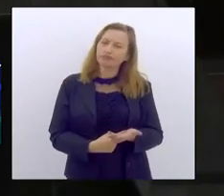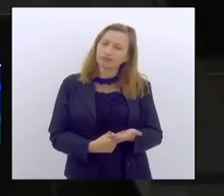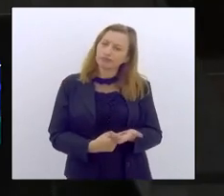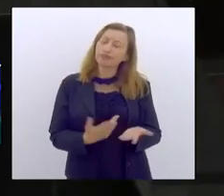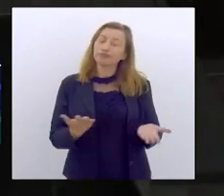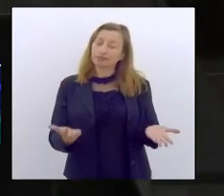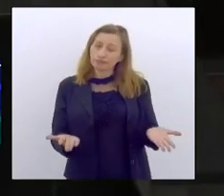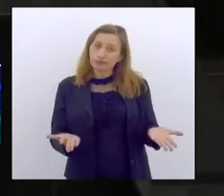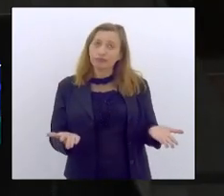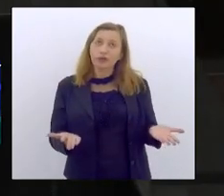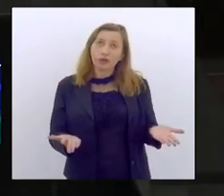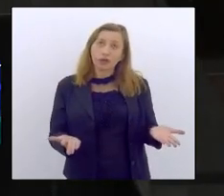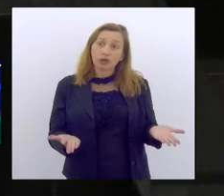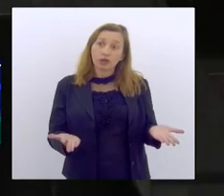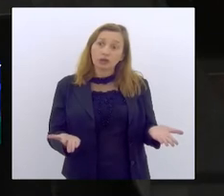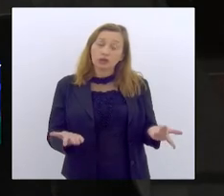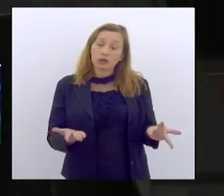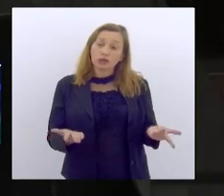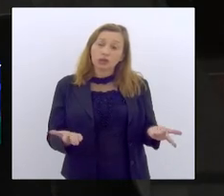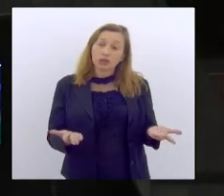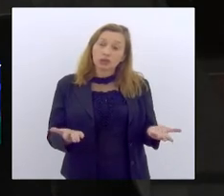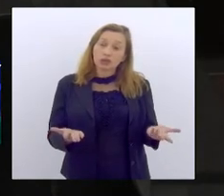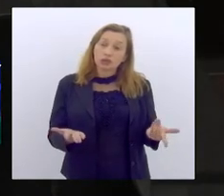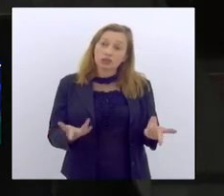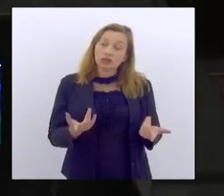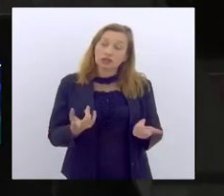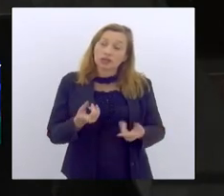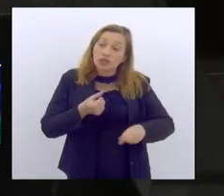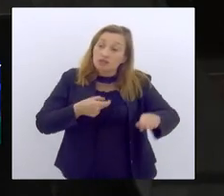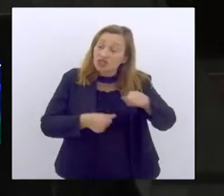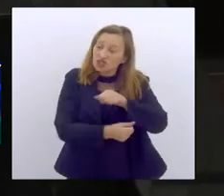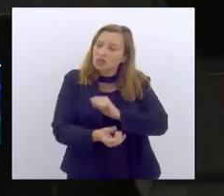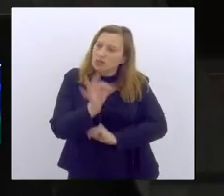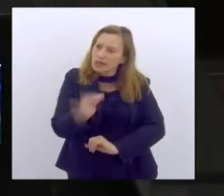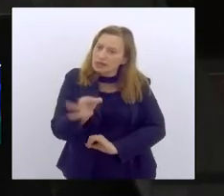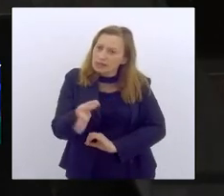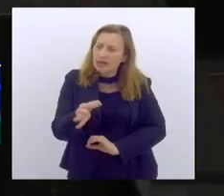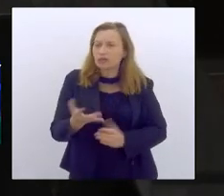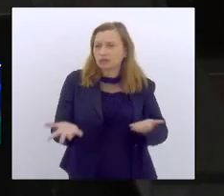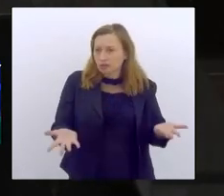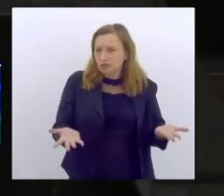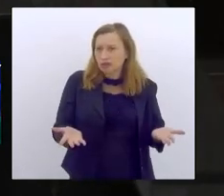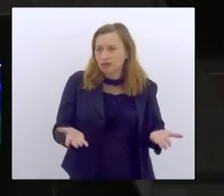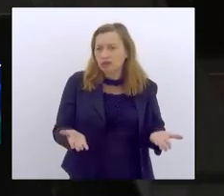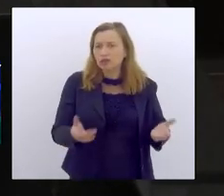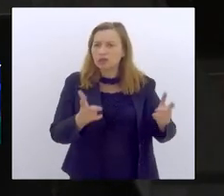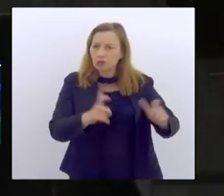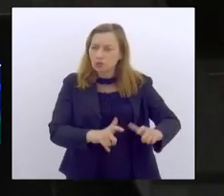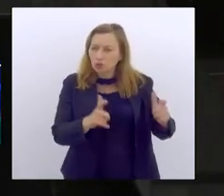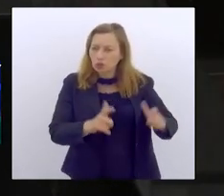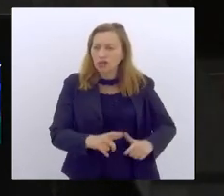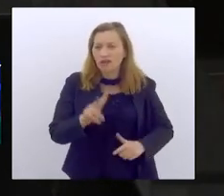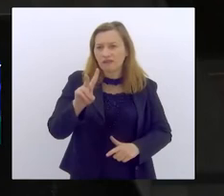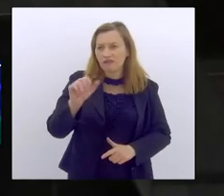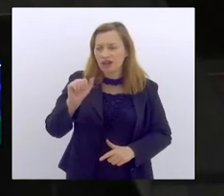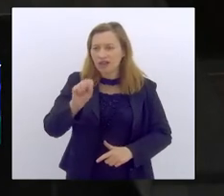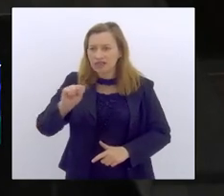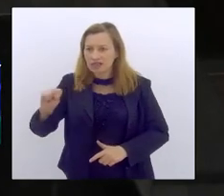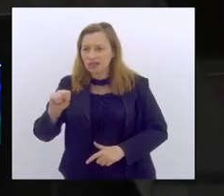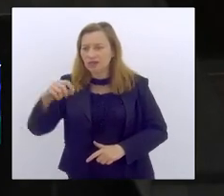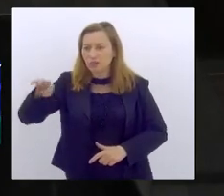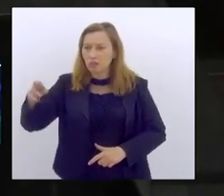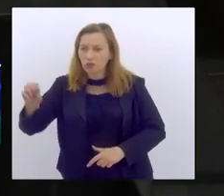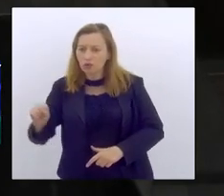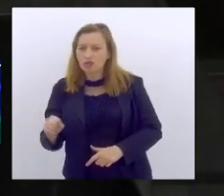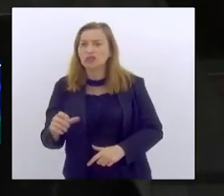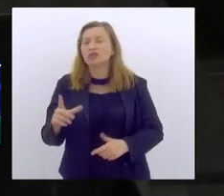é digamos assim dá vontade de fazer investimentos são necessários do caso desta localidade em Várzea das Moças a